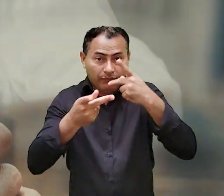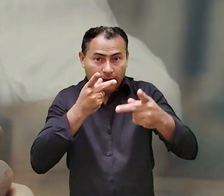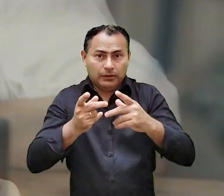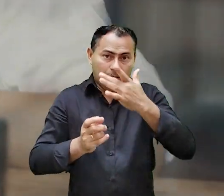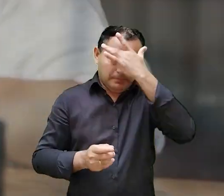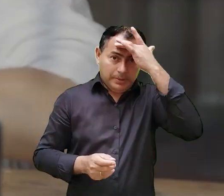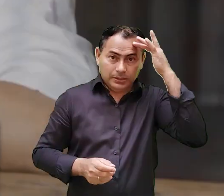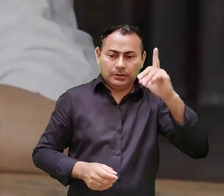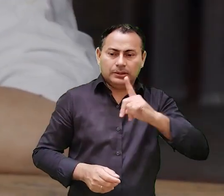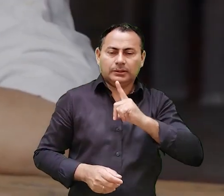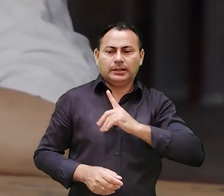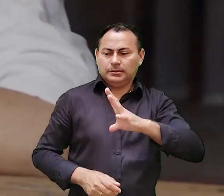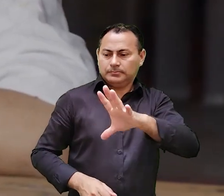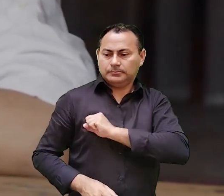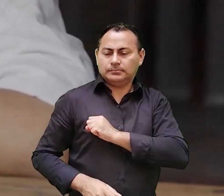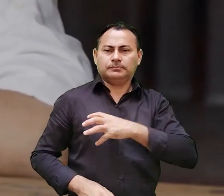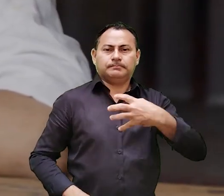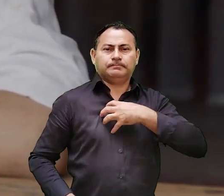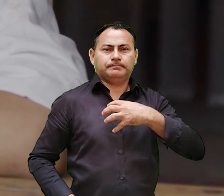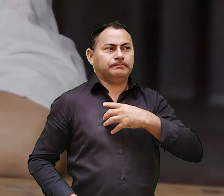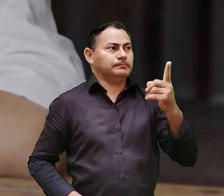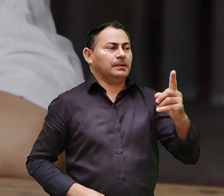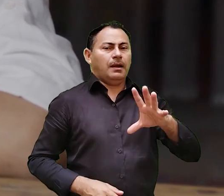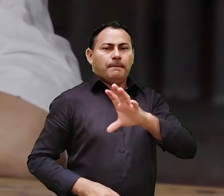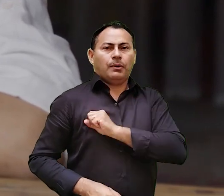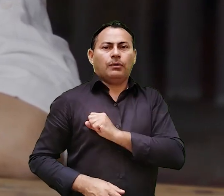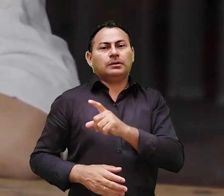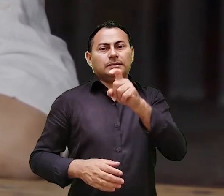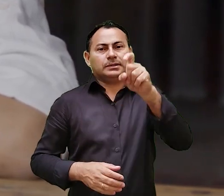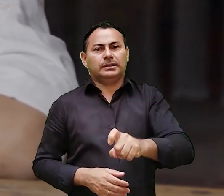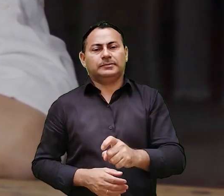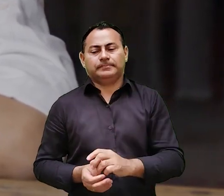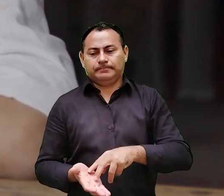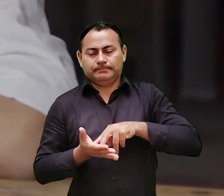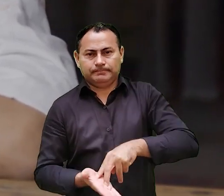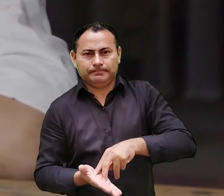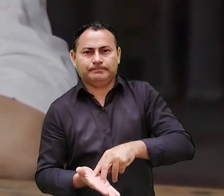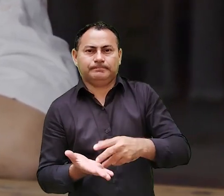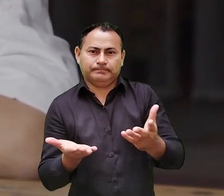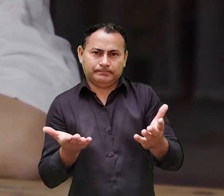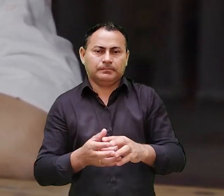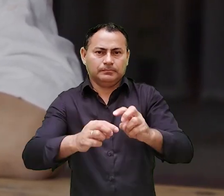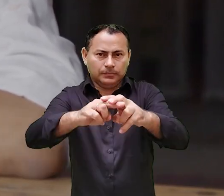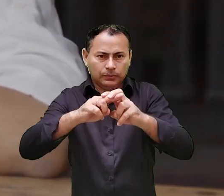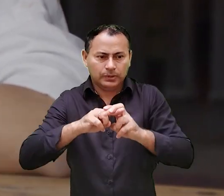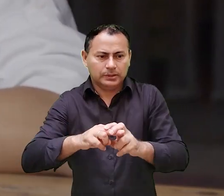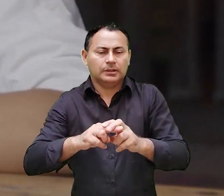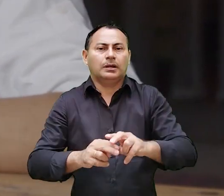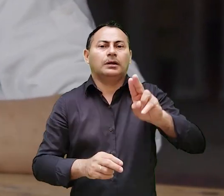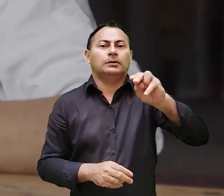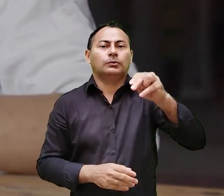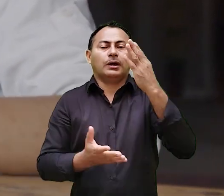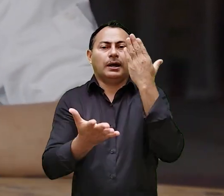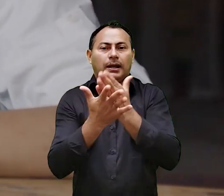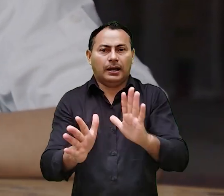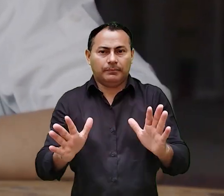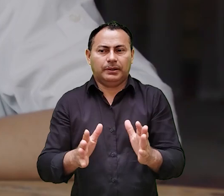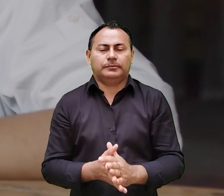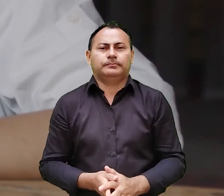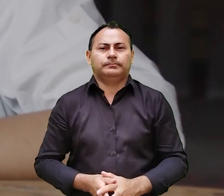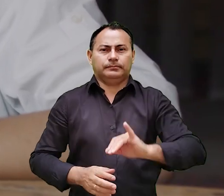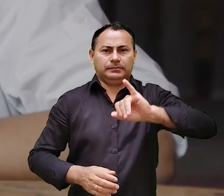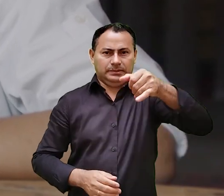Posso falar como uma pessoa que tem sido amada desta forma. Esse amor acaba sendo irresistível e é por isso que ele nunca